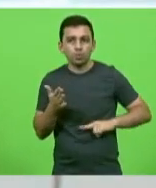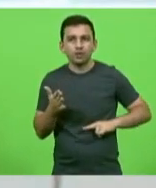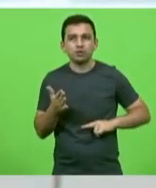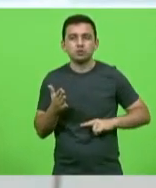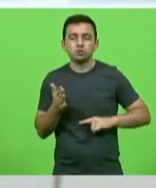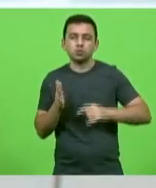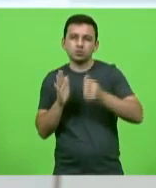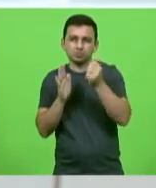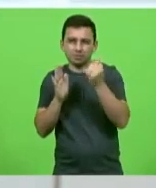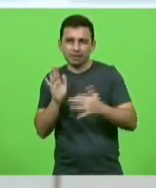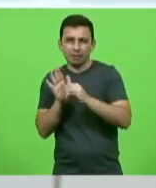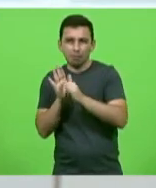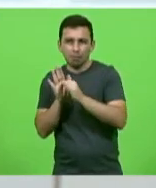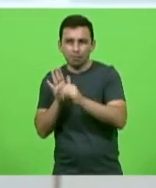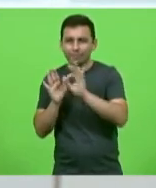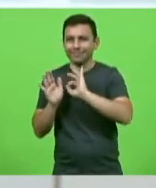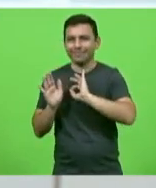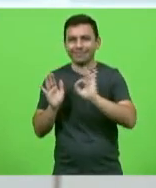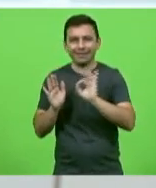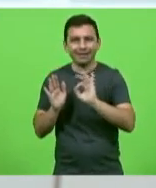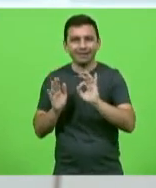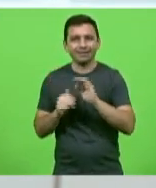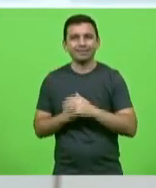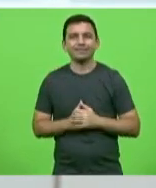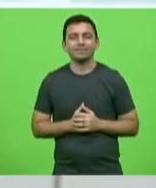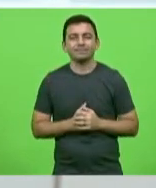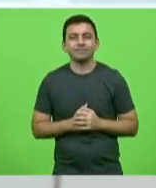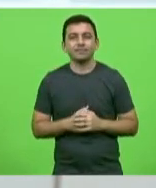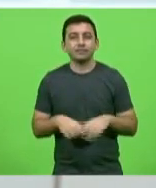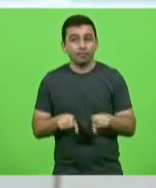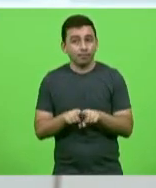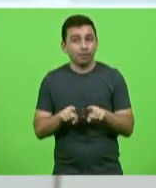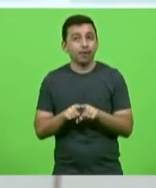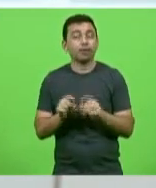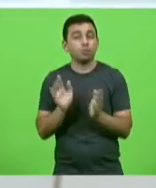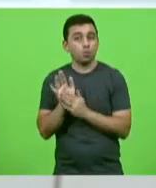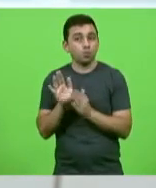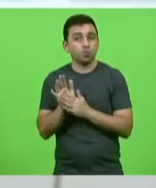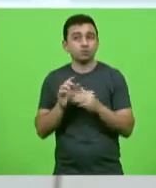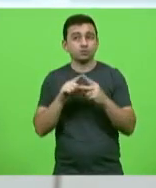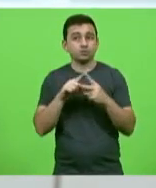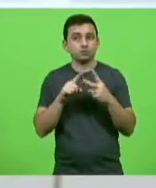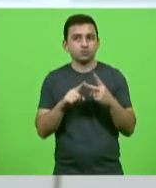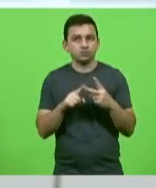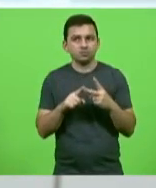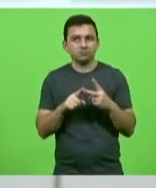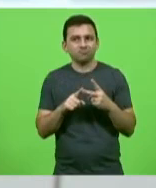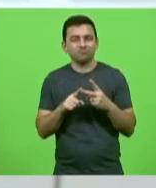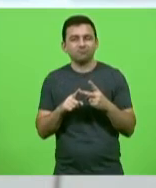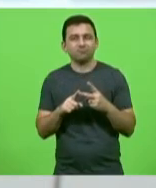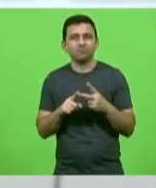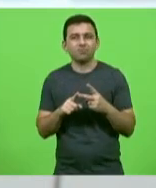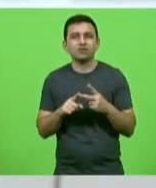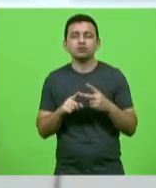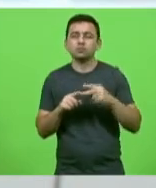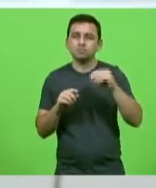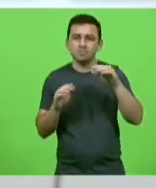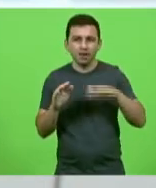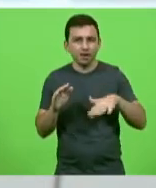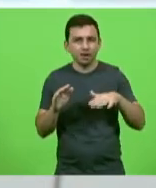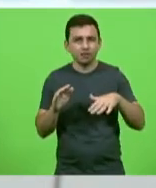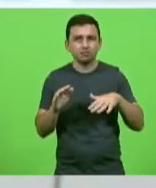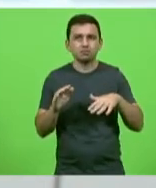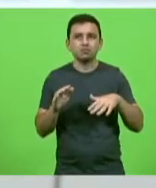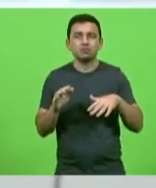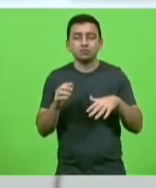instrução para fora isso as duas propostas são menos vantajosa as que a da Veiga